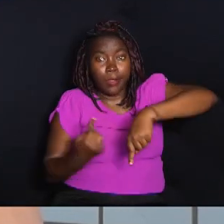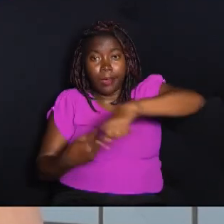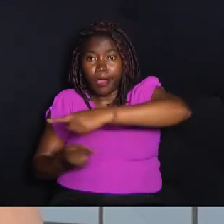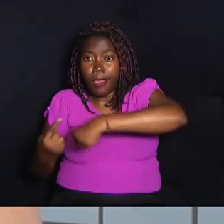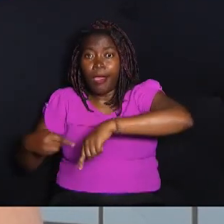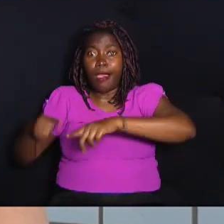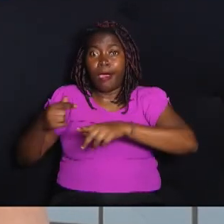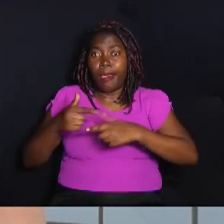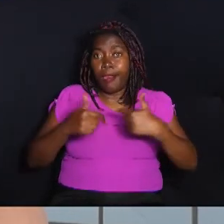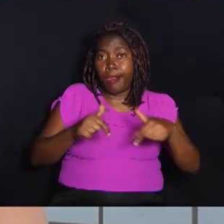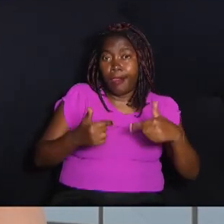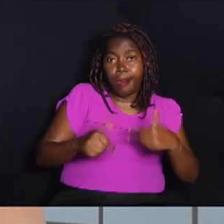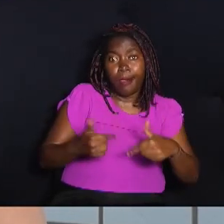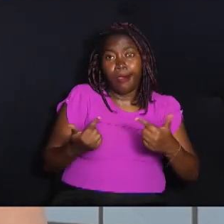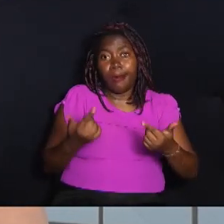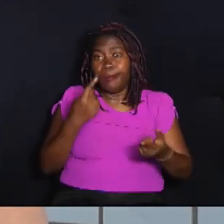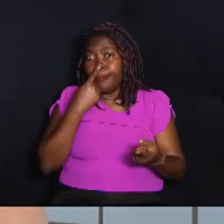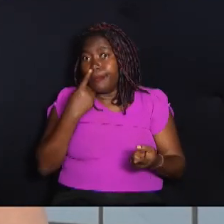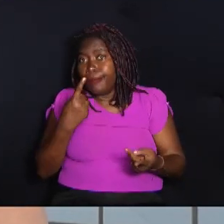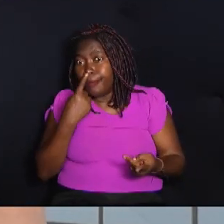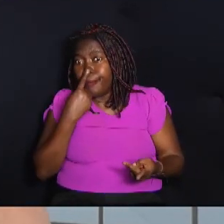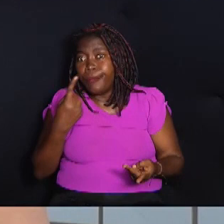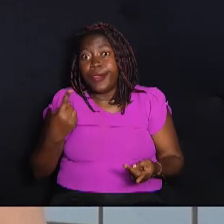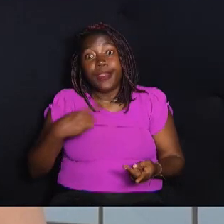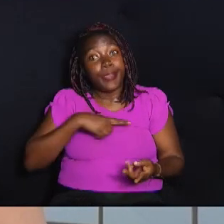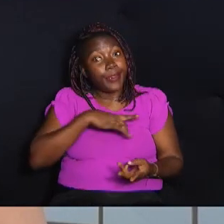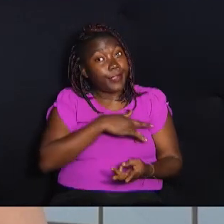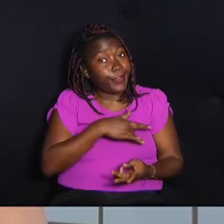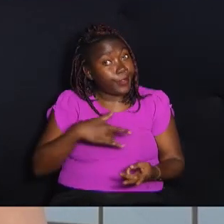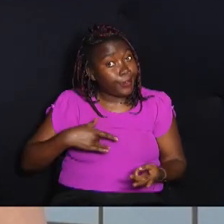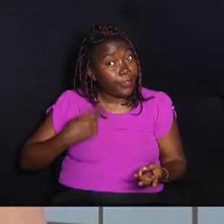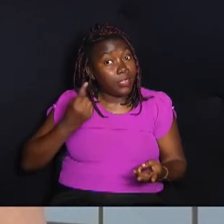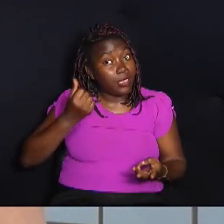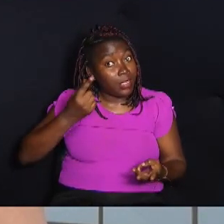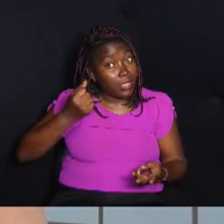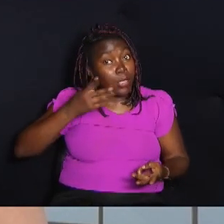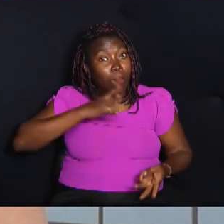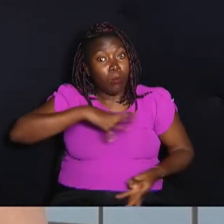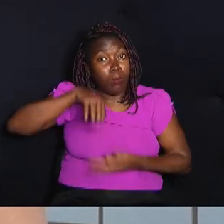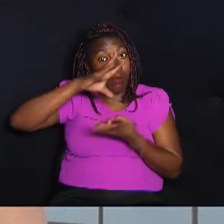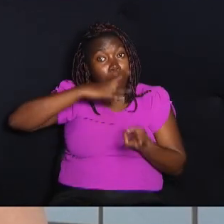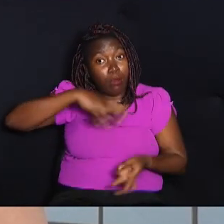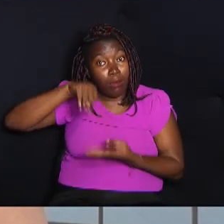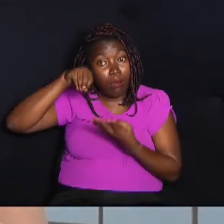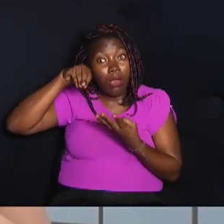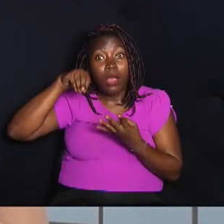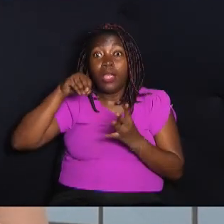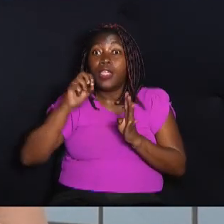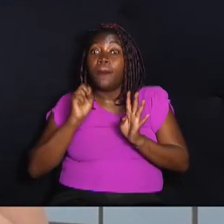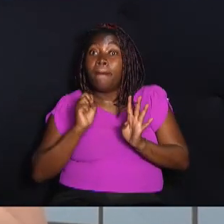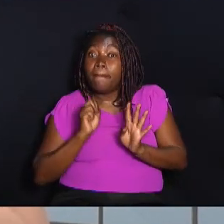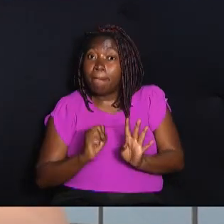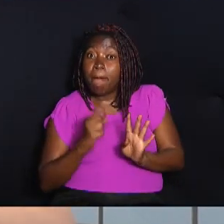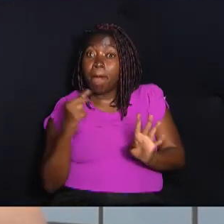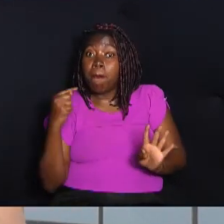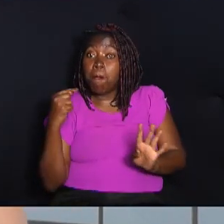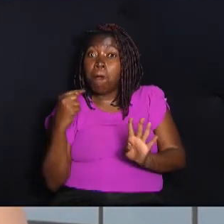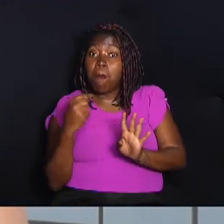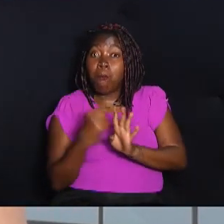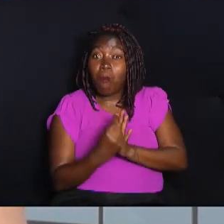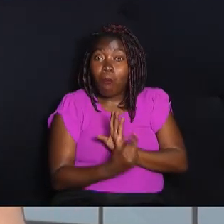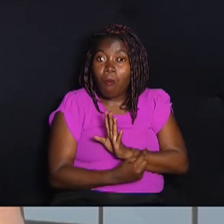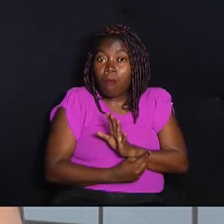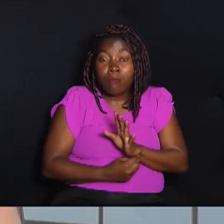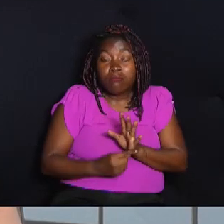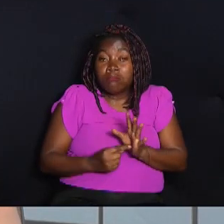relações afetivas, inclusive tendo uma saúde financeira, espiritual, e que isso possa, digamos, ficar